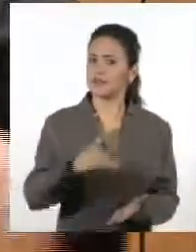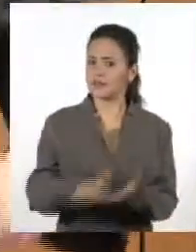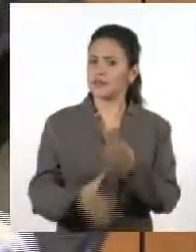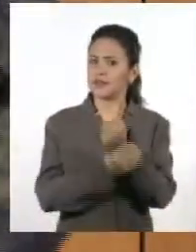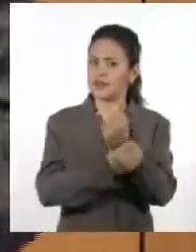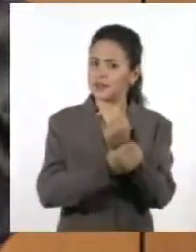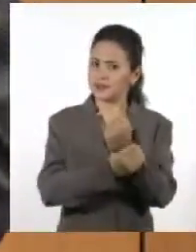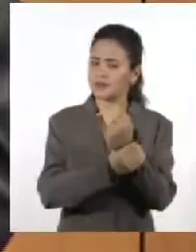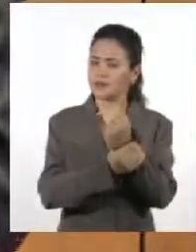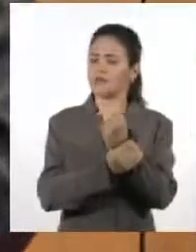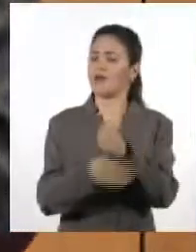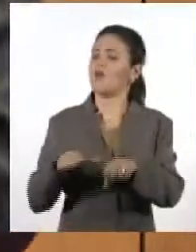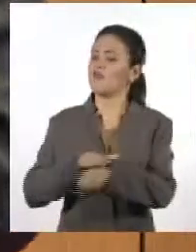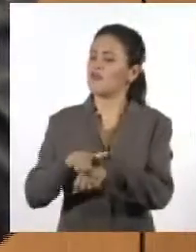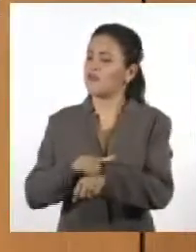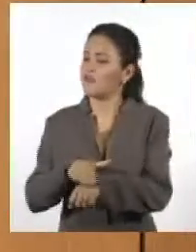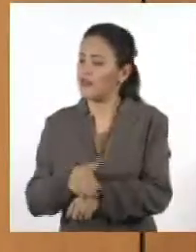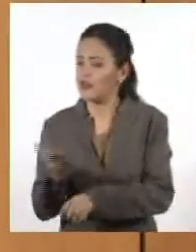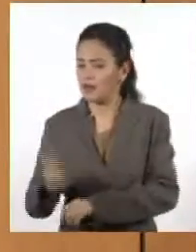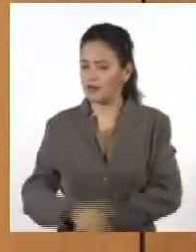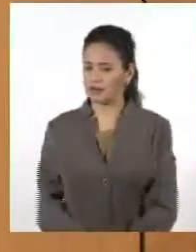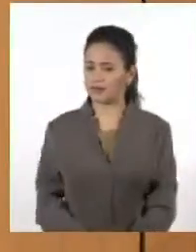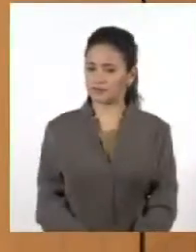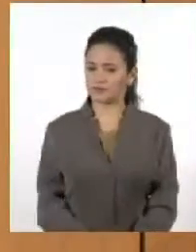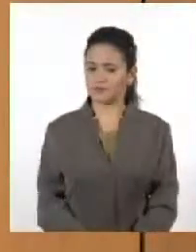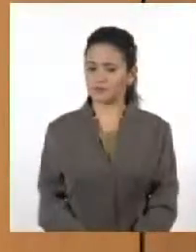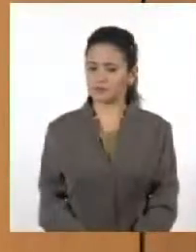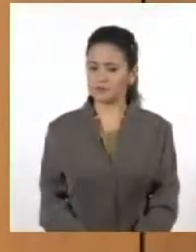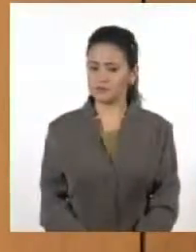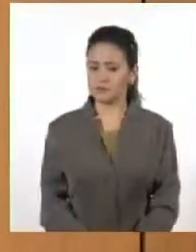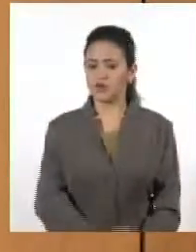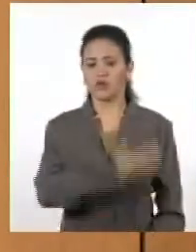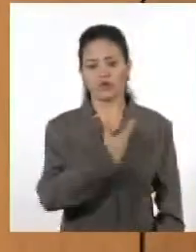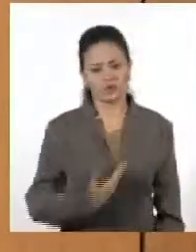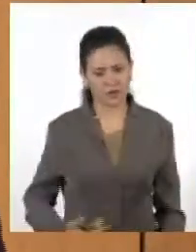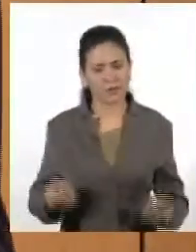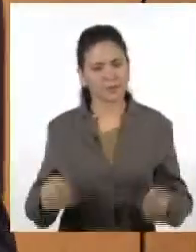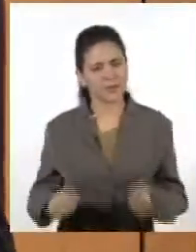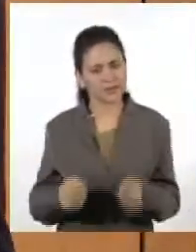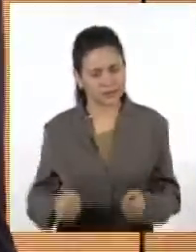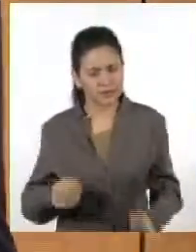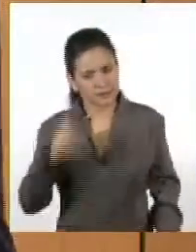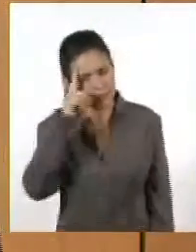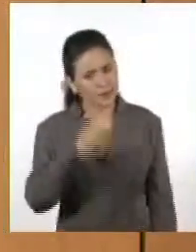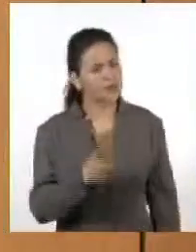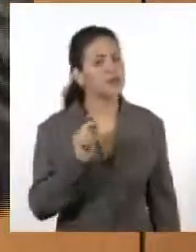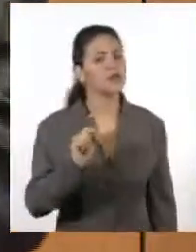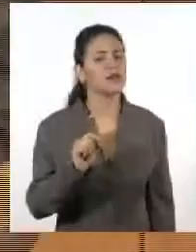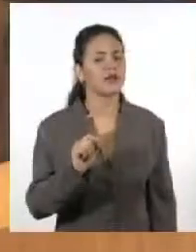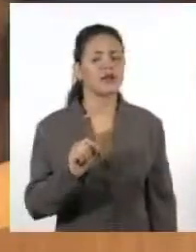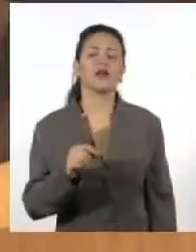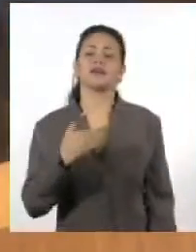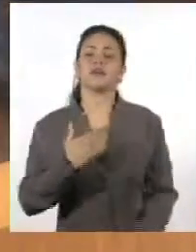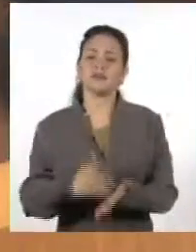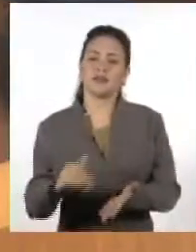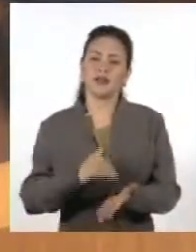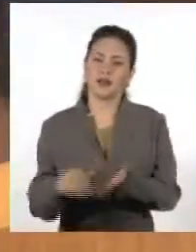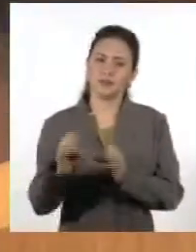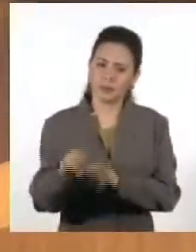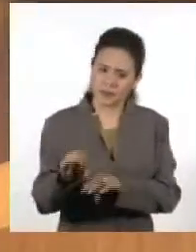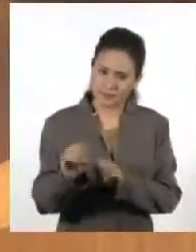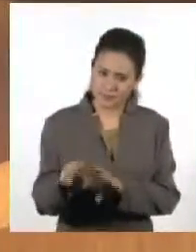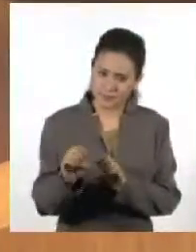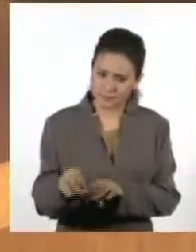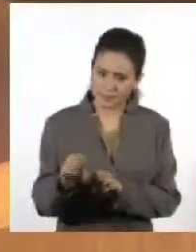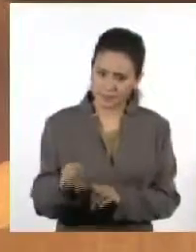fora o secretário que coloca o governador tem que colocar a secretária de educação não secretário de